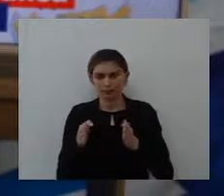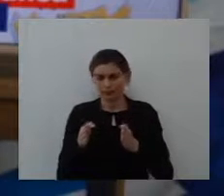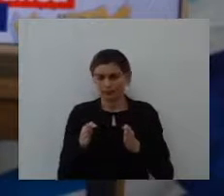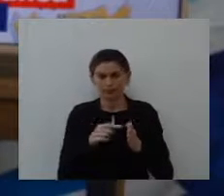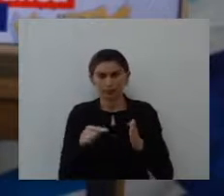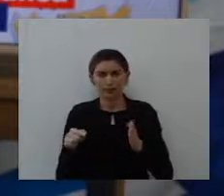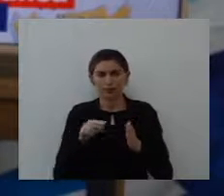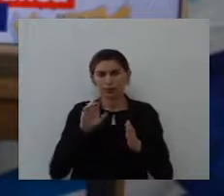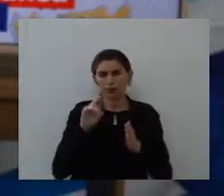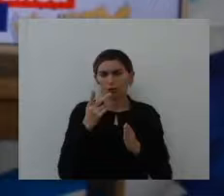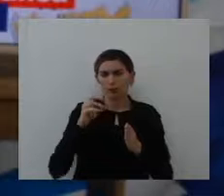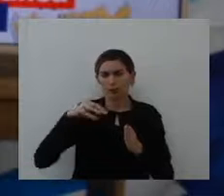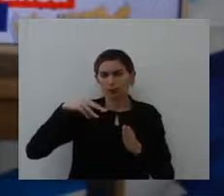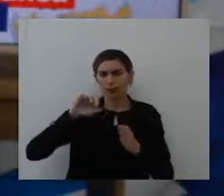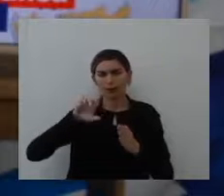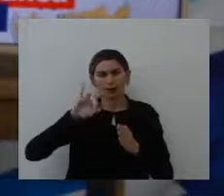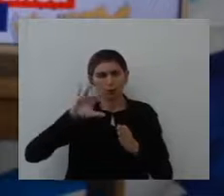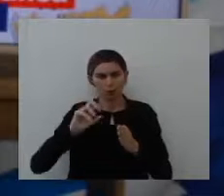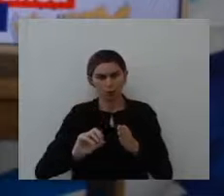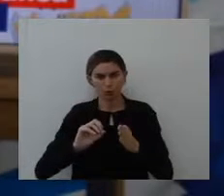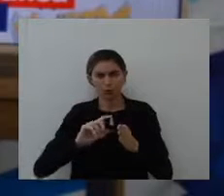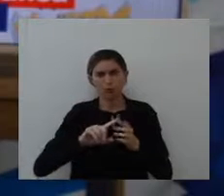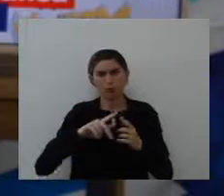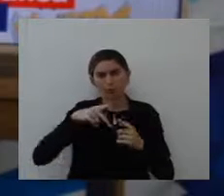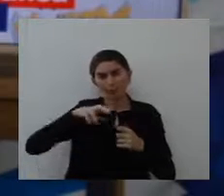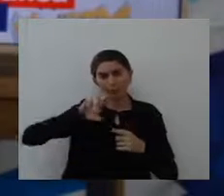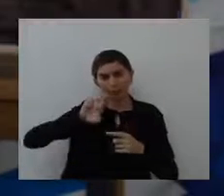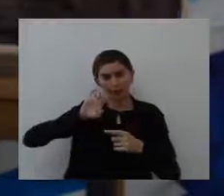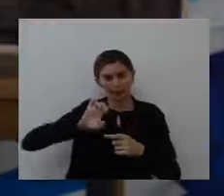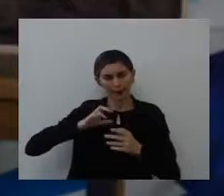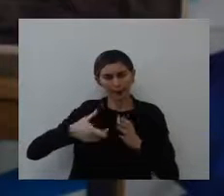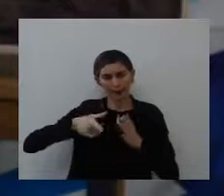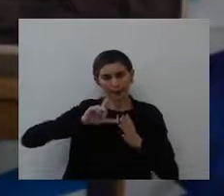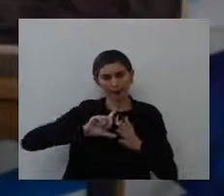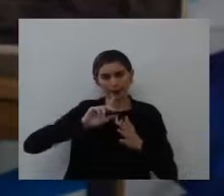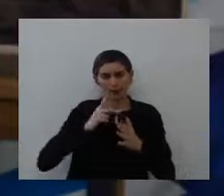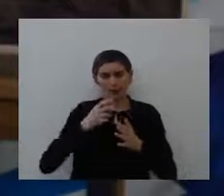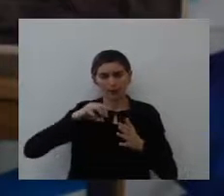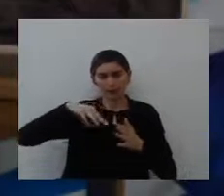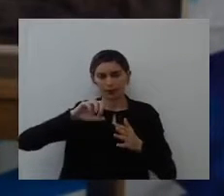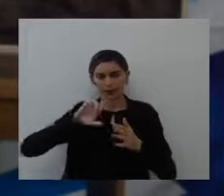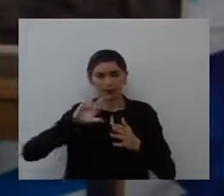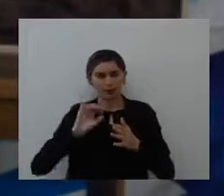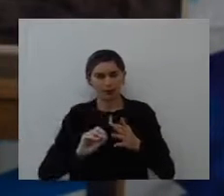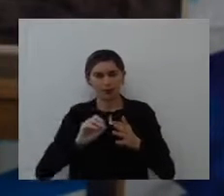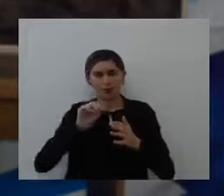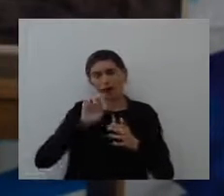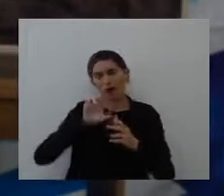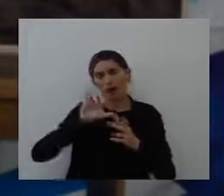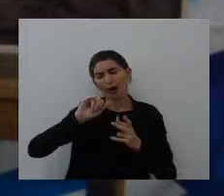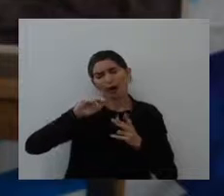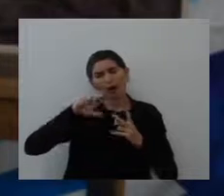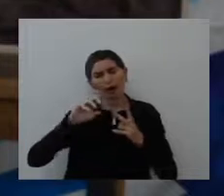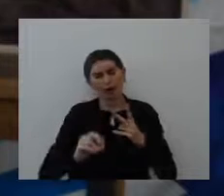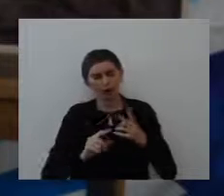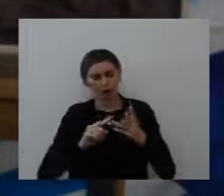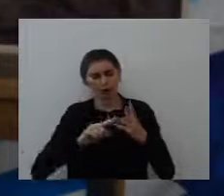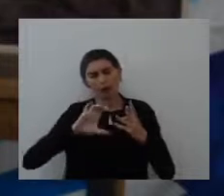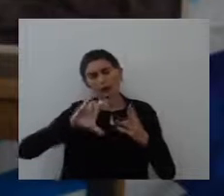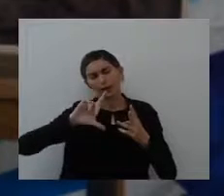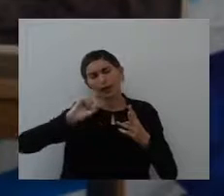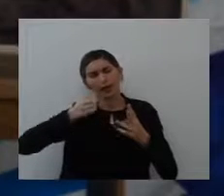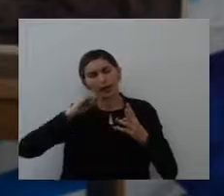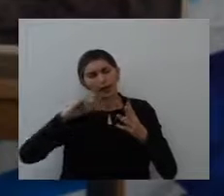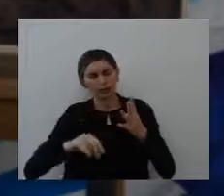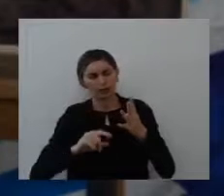Período homérico, nós temos primeiro o pré-homérico, homérico, arcaico, clássico